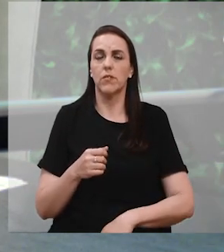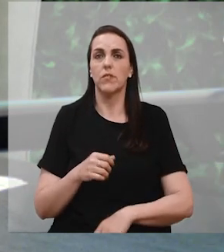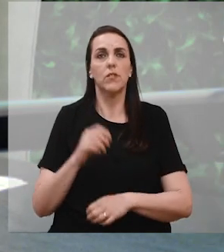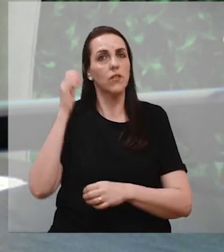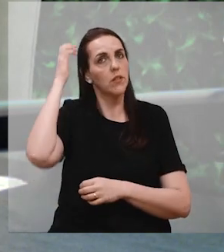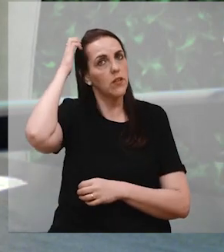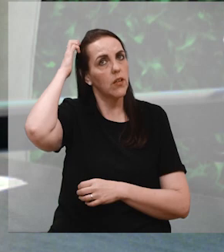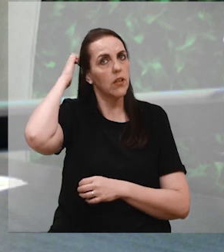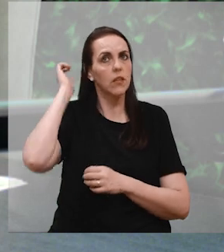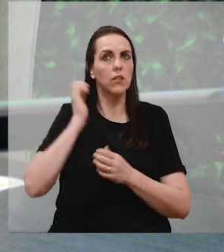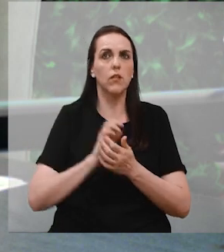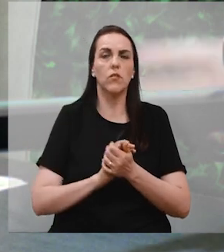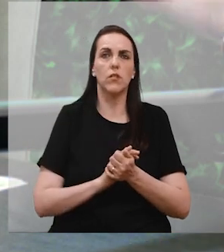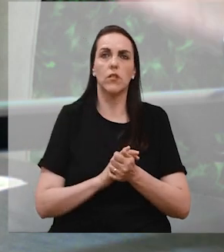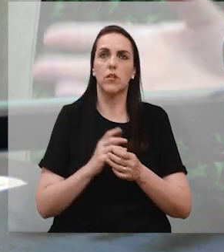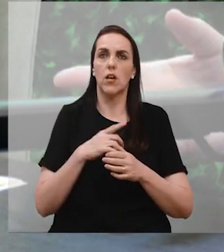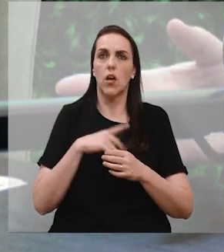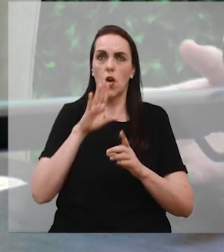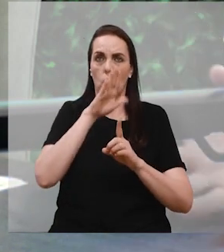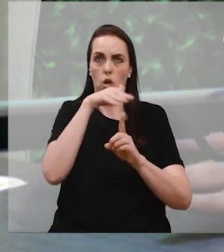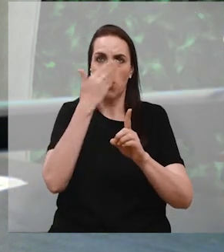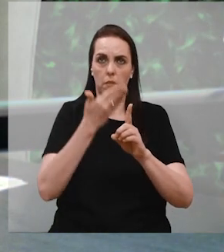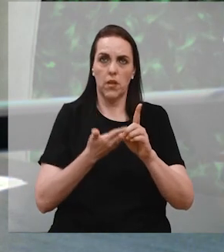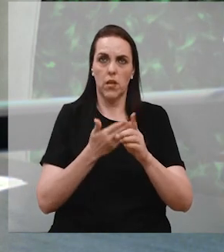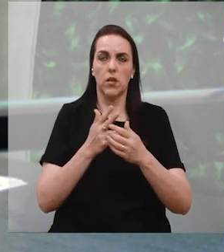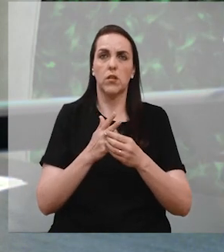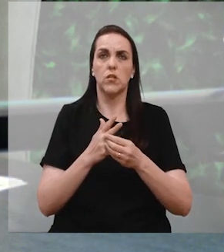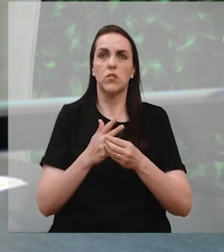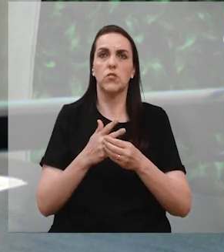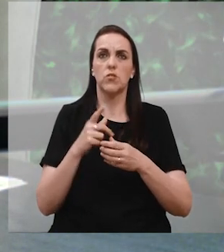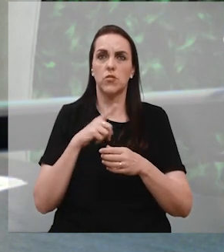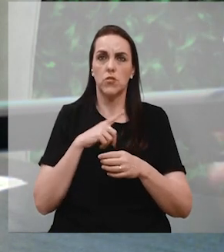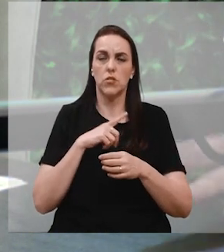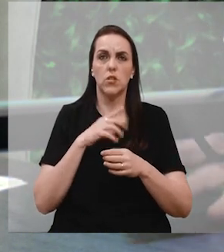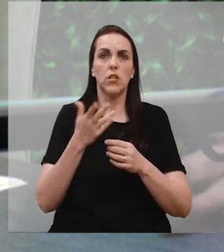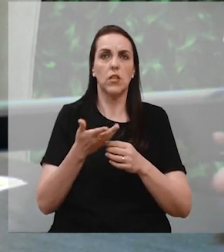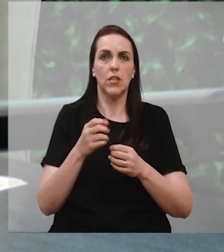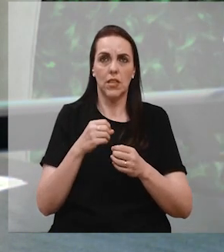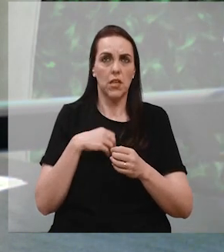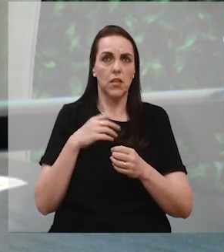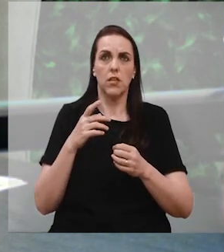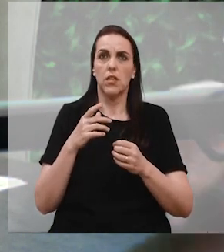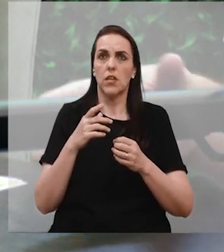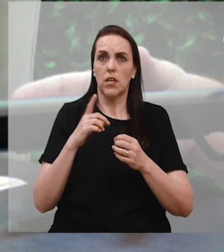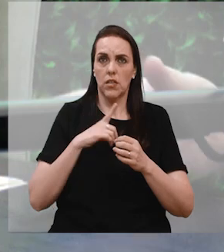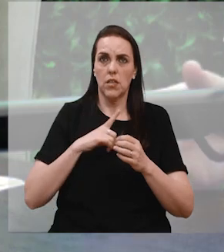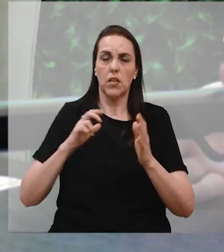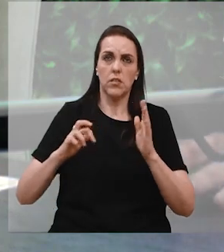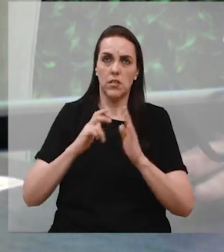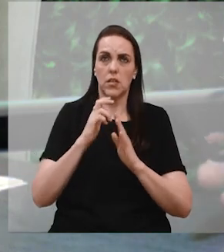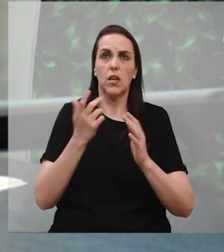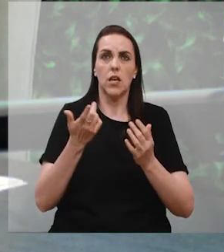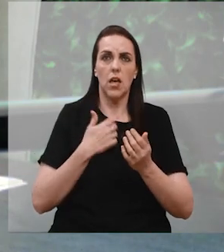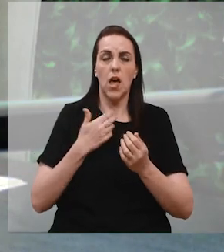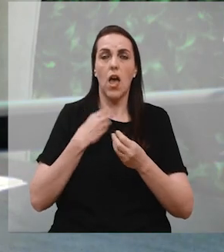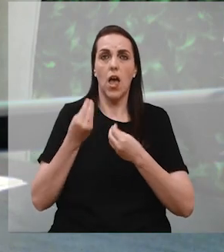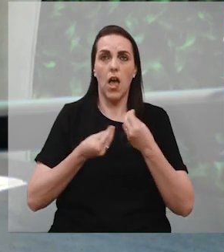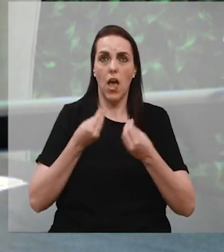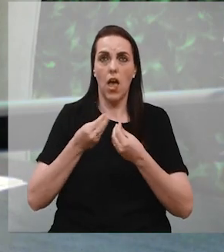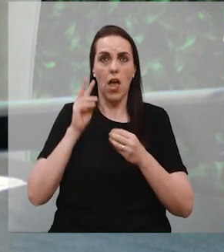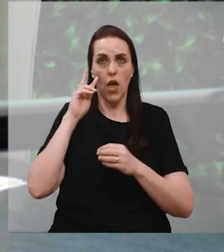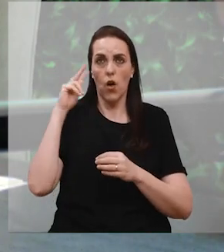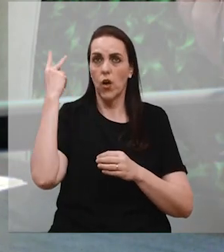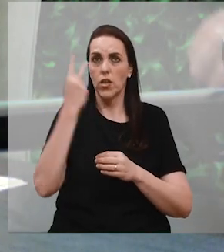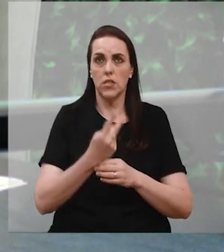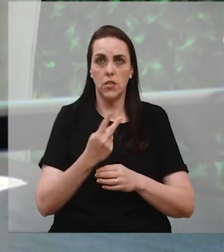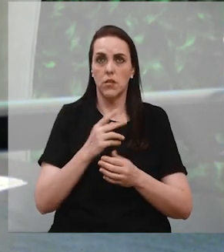que passam aqui pelo Legislativo, e essas homenagens que são realizadas, que a gente acompanhou de forma aqui de escala, né? Mas também